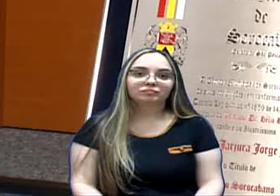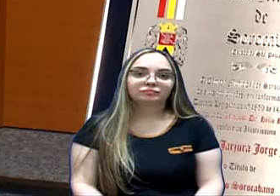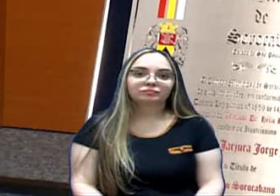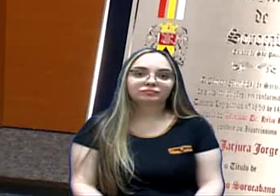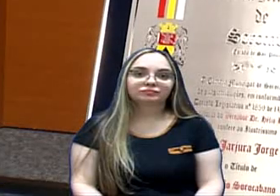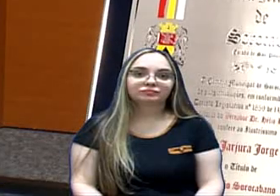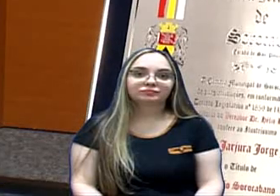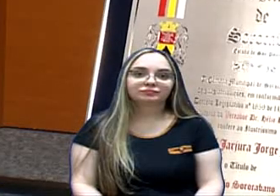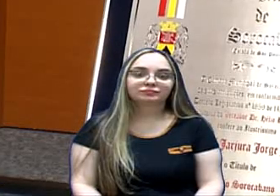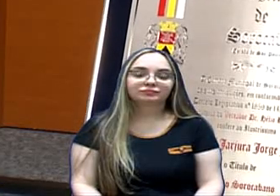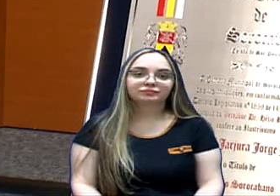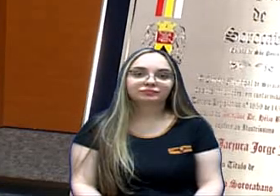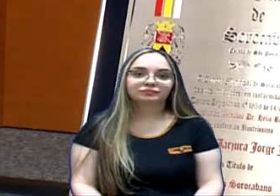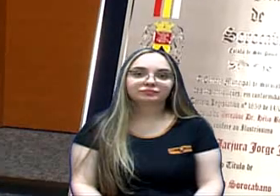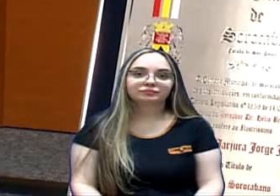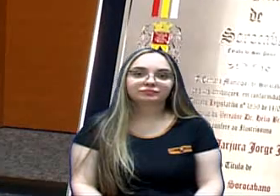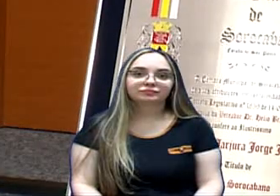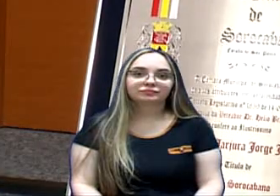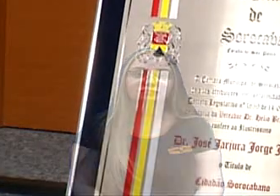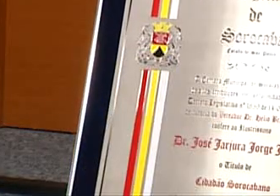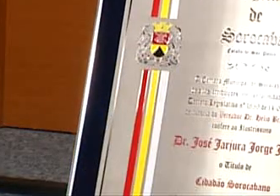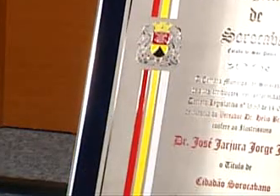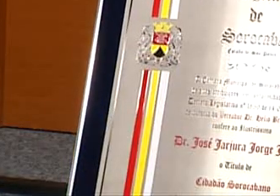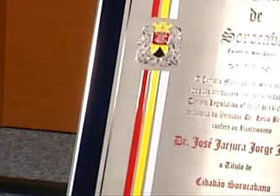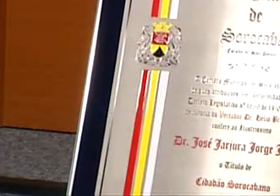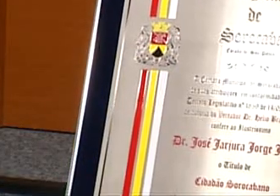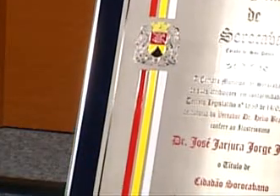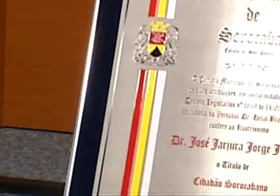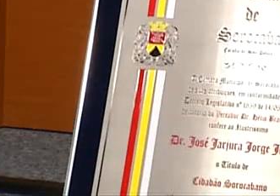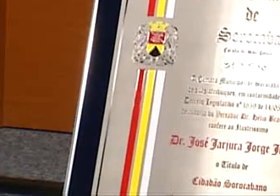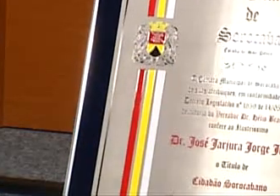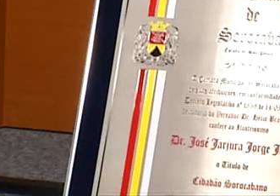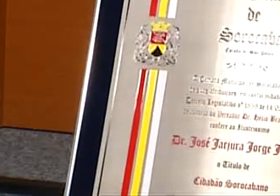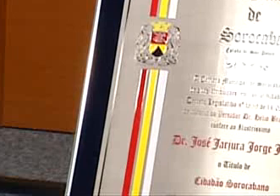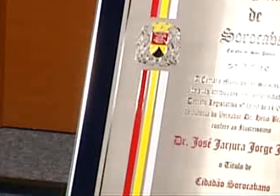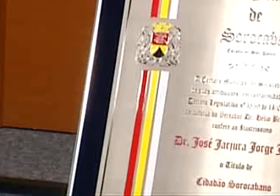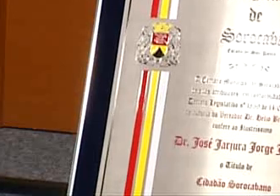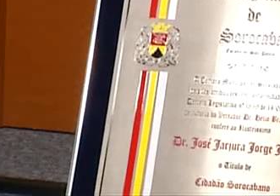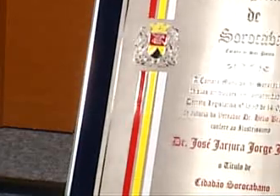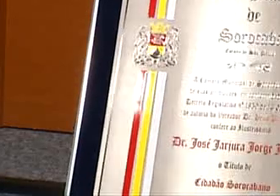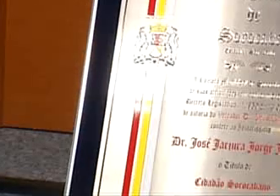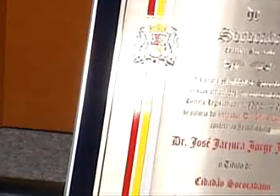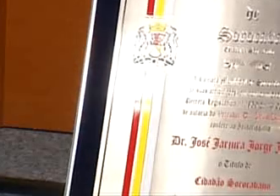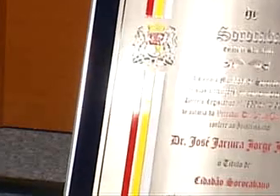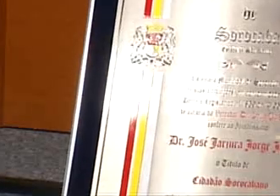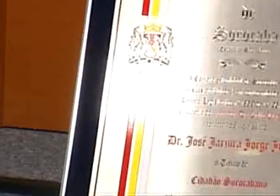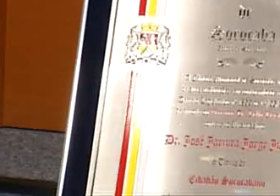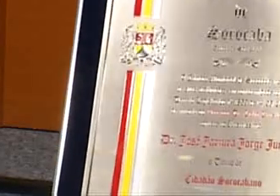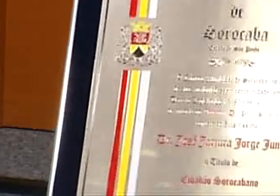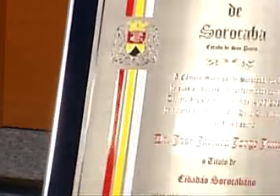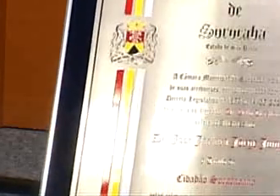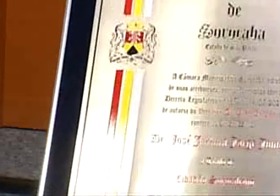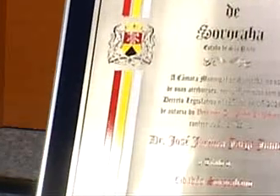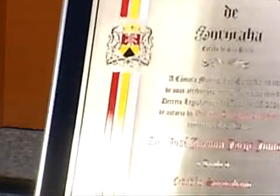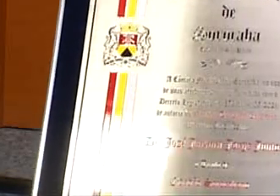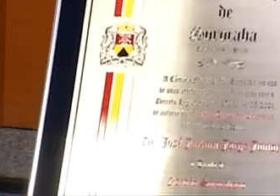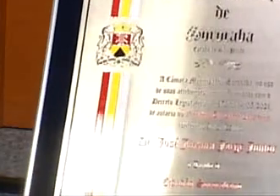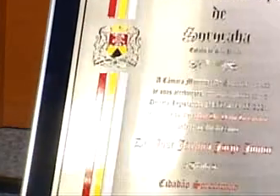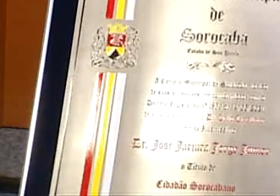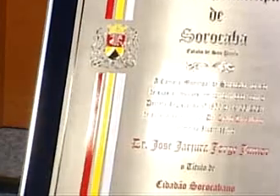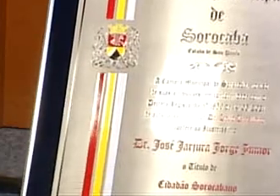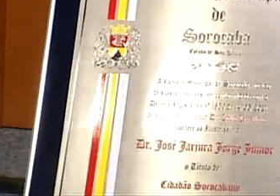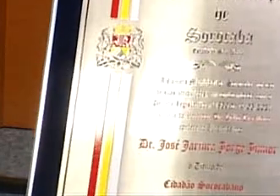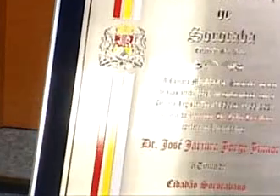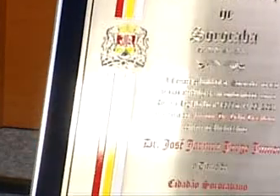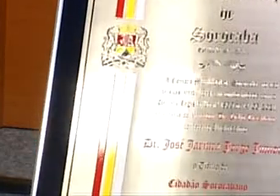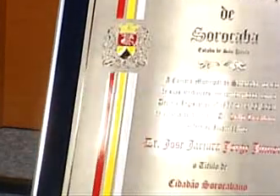Você que está nos acompanhando por meio da nossa TV, nos ouvindo pela rádio, nós estamos fazendo a entrega dos títulos de cidadão sorocabano ao doutor